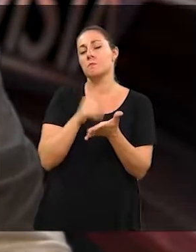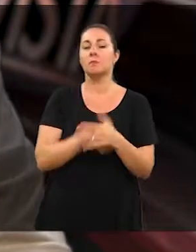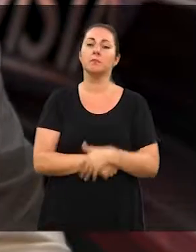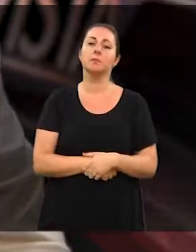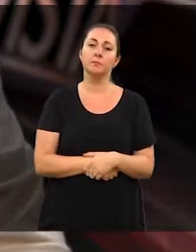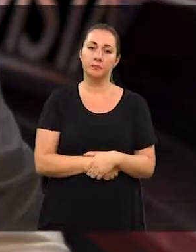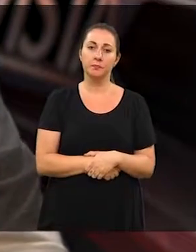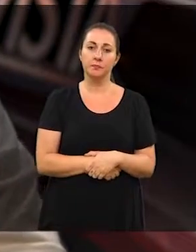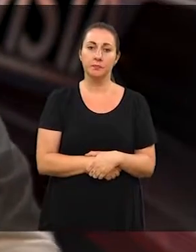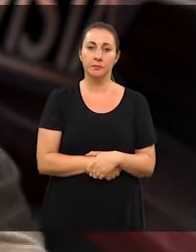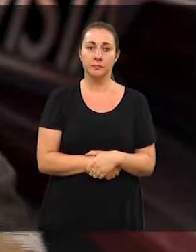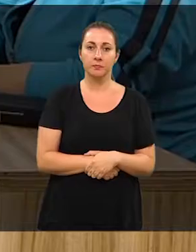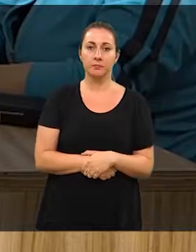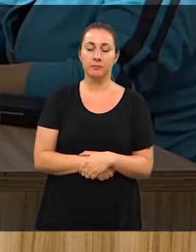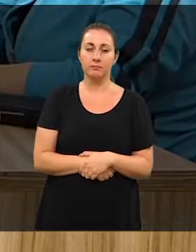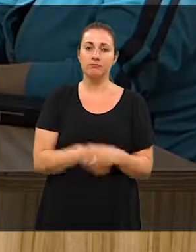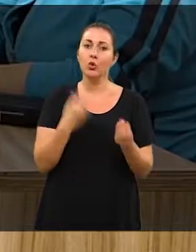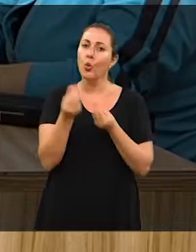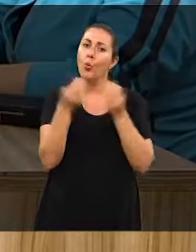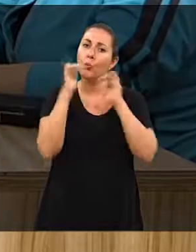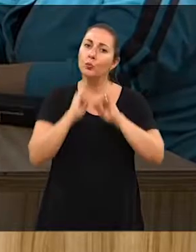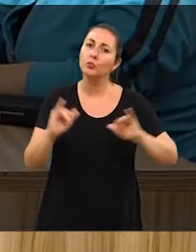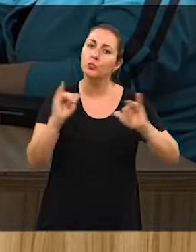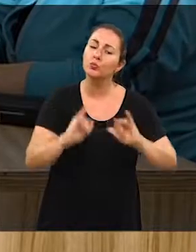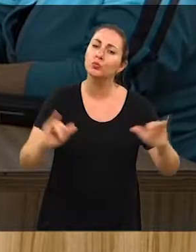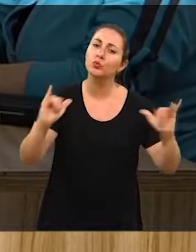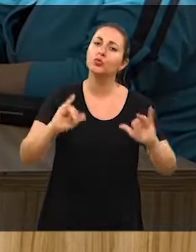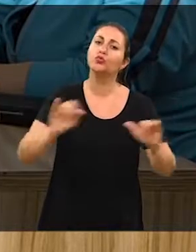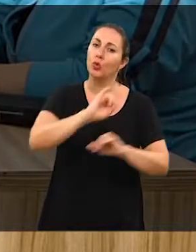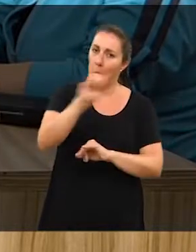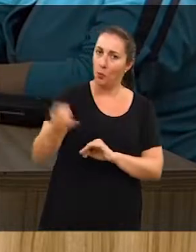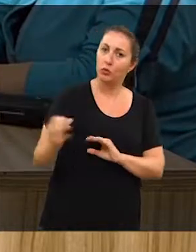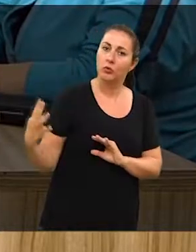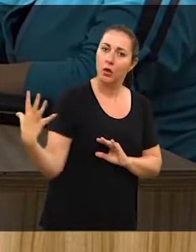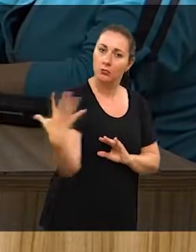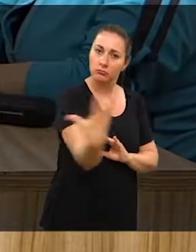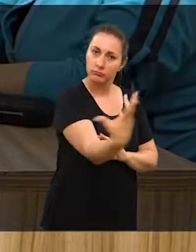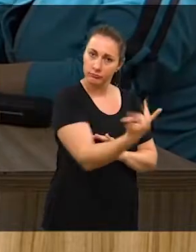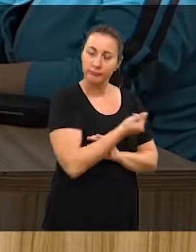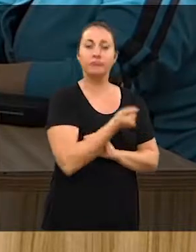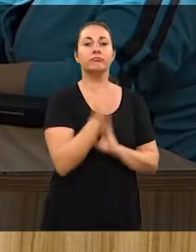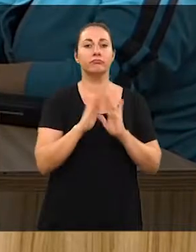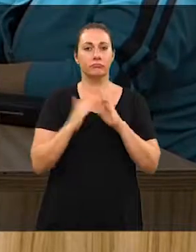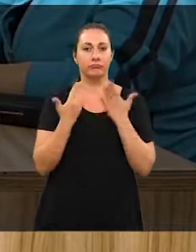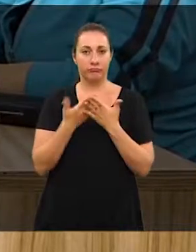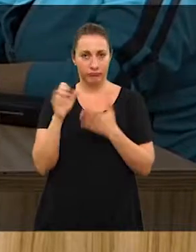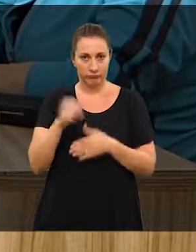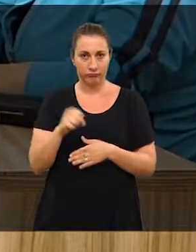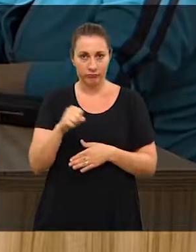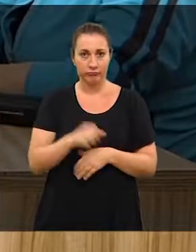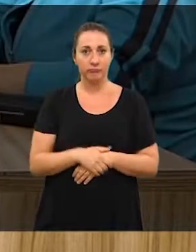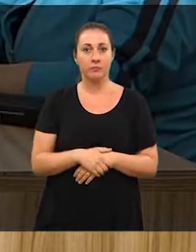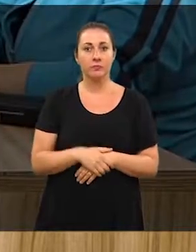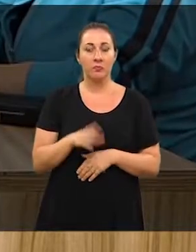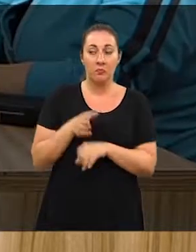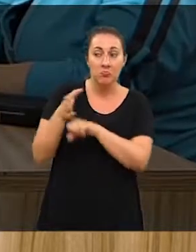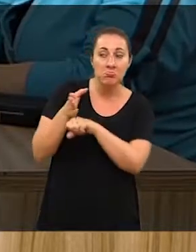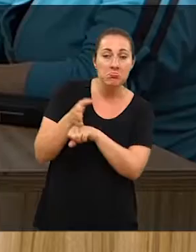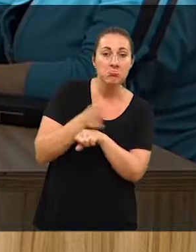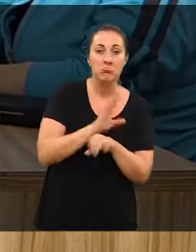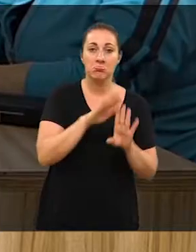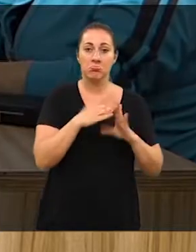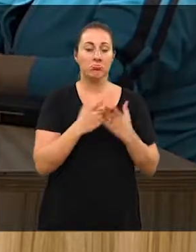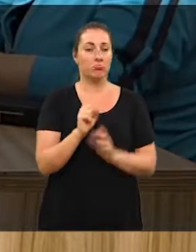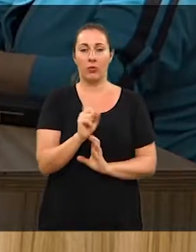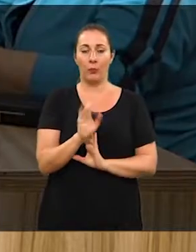se inscreveram já, né? E como que foi a divulgação? Foi dada a oportunidade para todas, né? Foi. Como vocês foram até a escola? Como